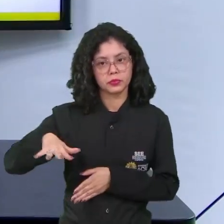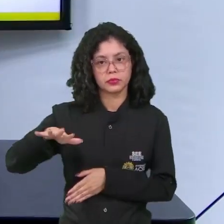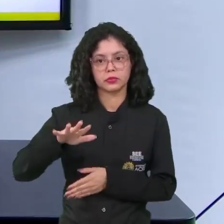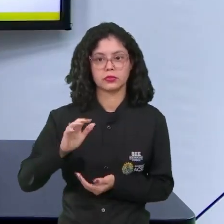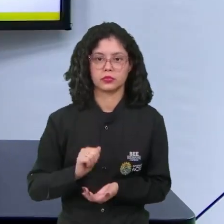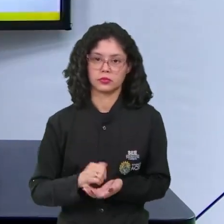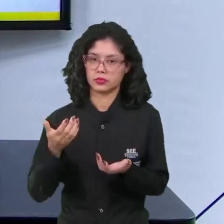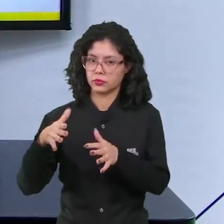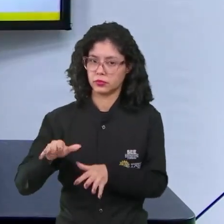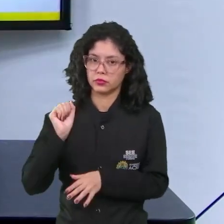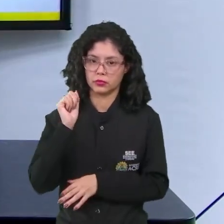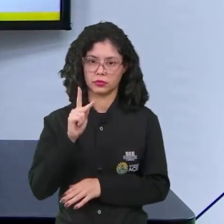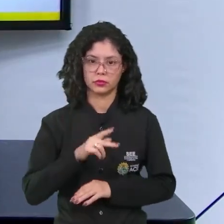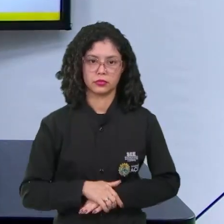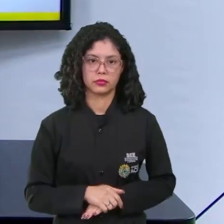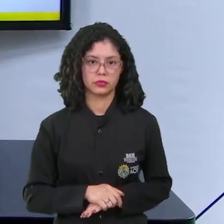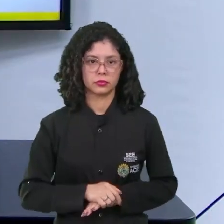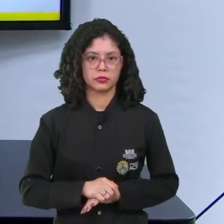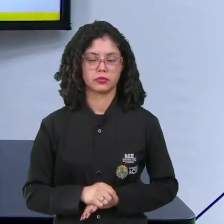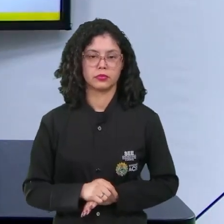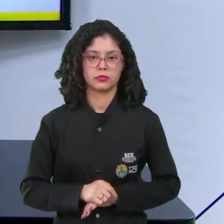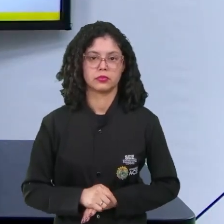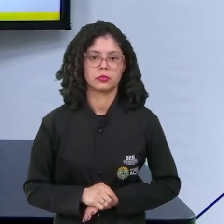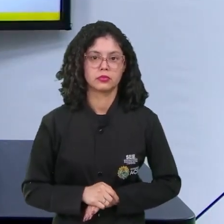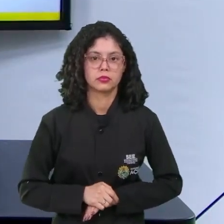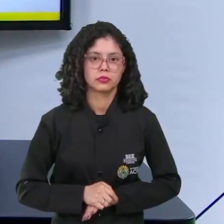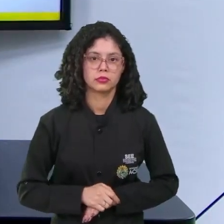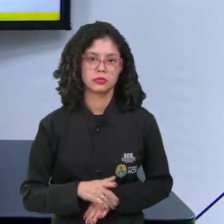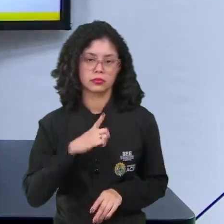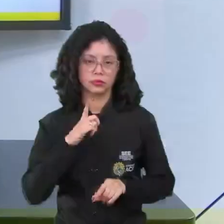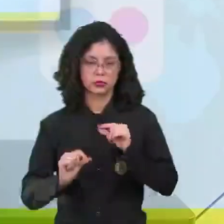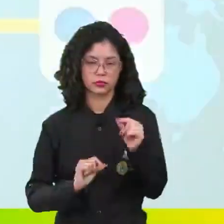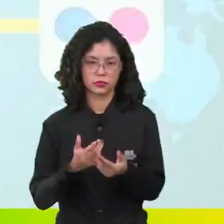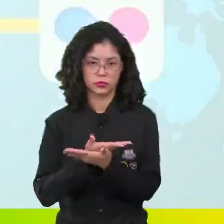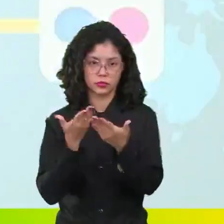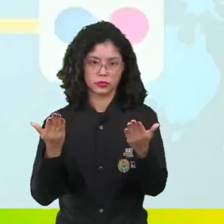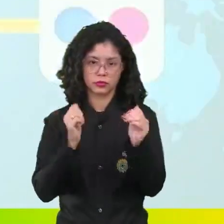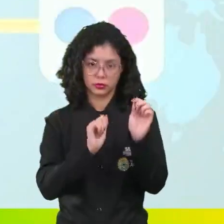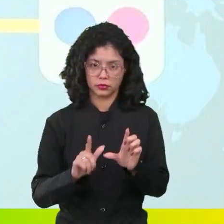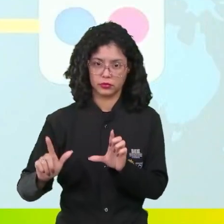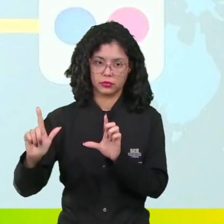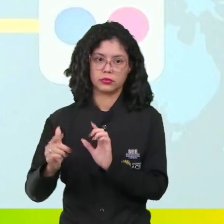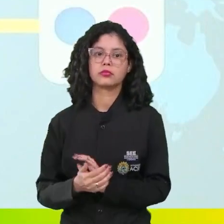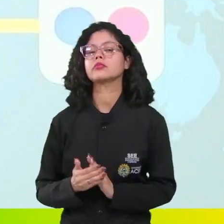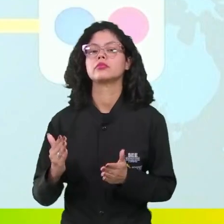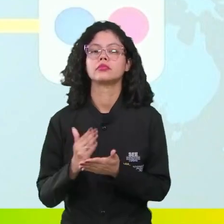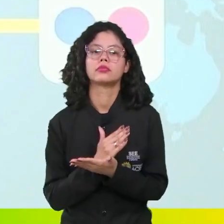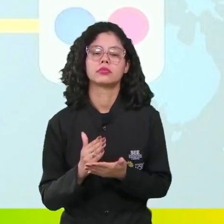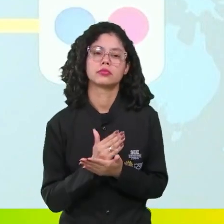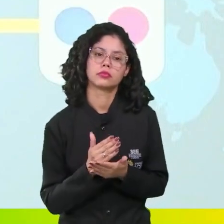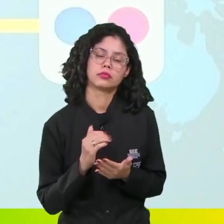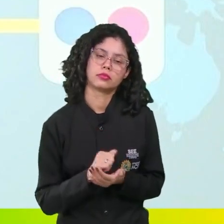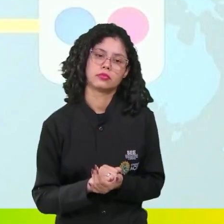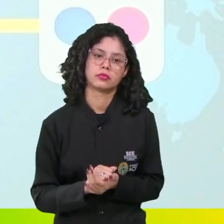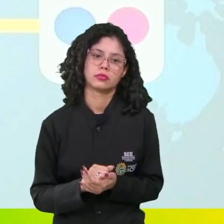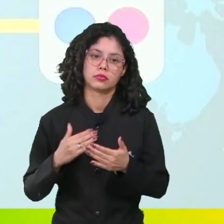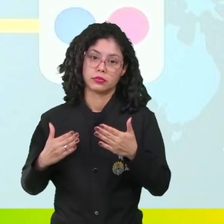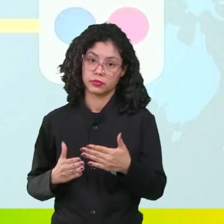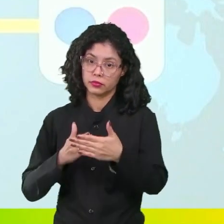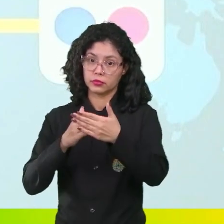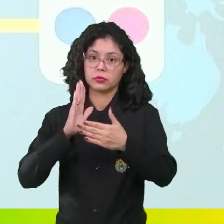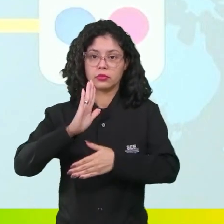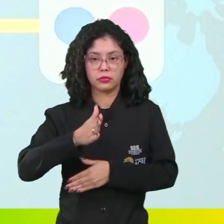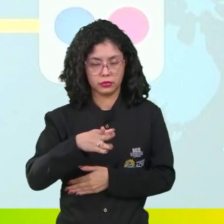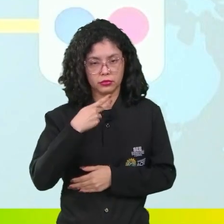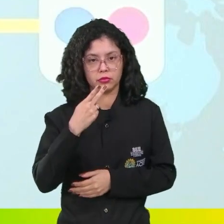não queremos, tá certo, pessoal? E aí, eu tenho aí para vocês que aparece na tela alguns impactos que eu